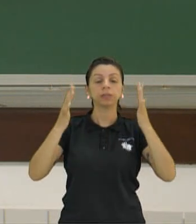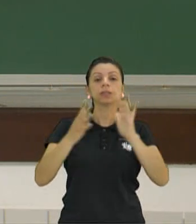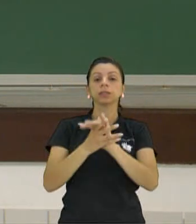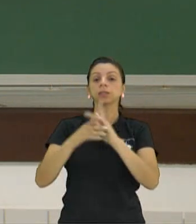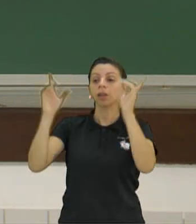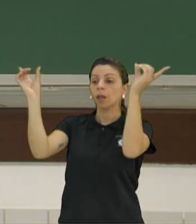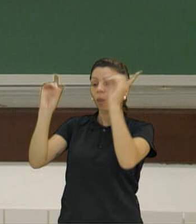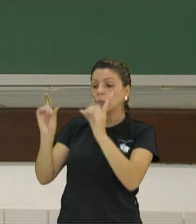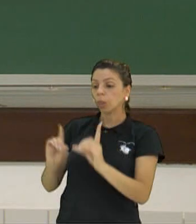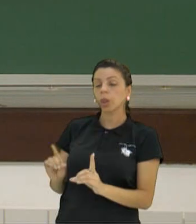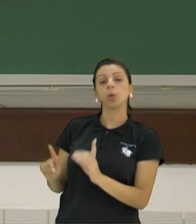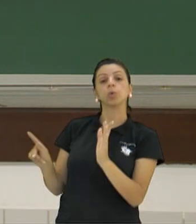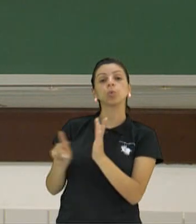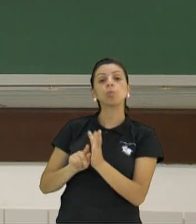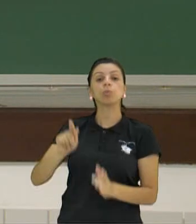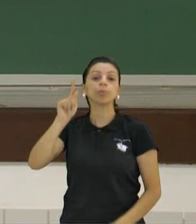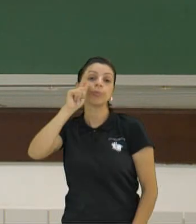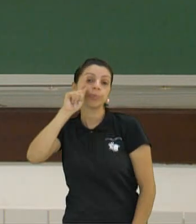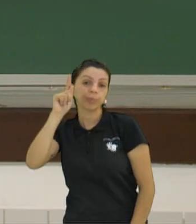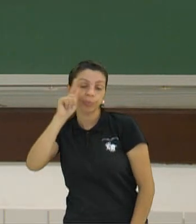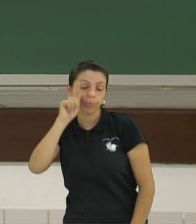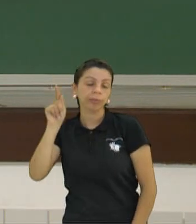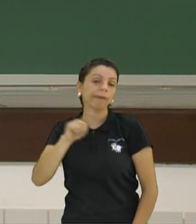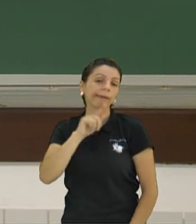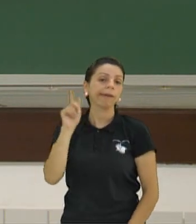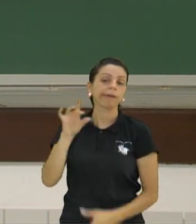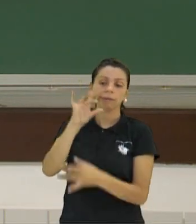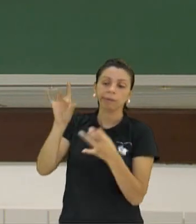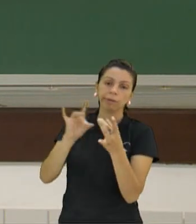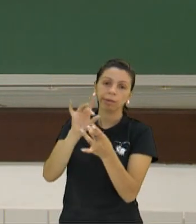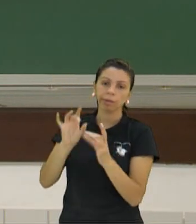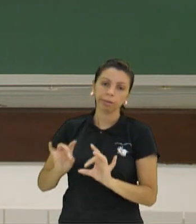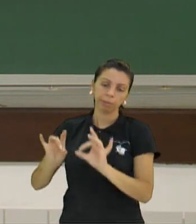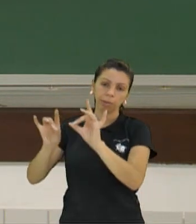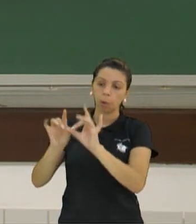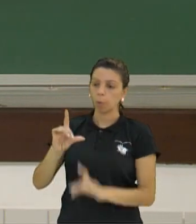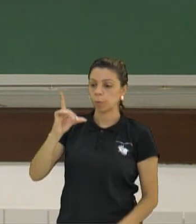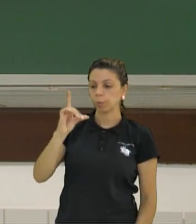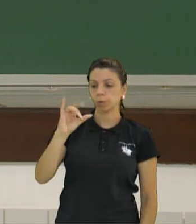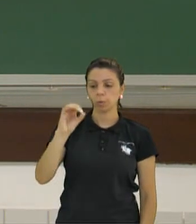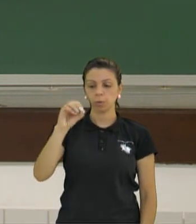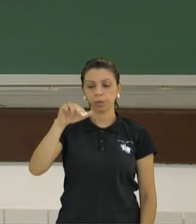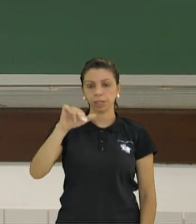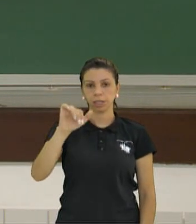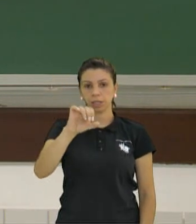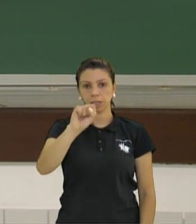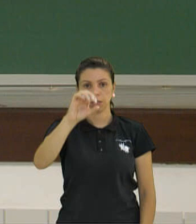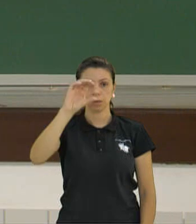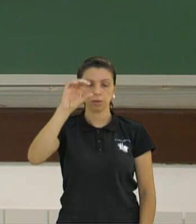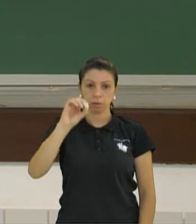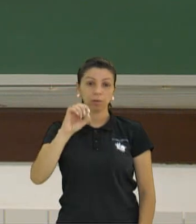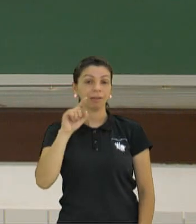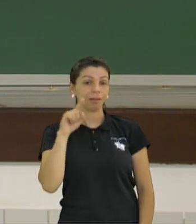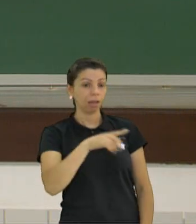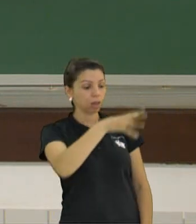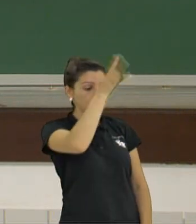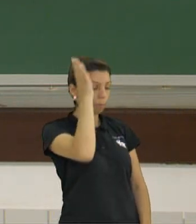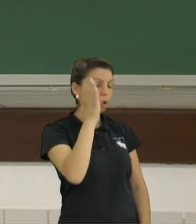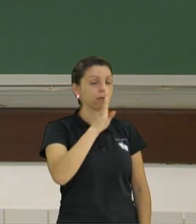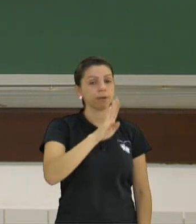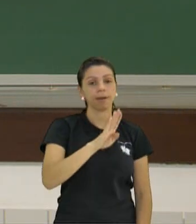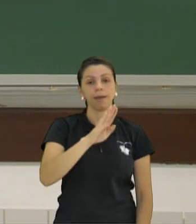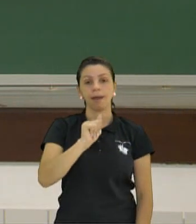homenagem aos deuses gregos, né, especialmente o Dionísio, que na mitologia romana é Baco, né? Muito